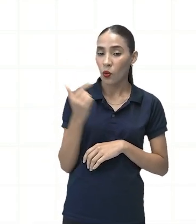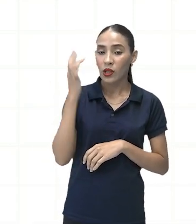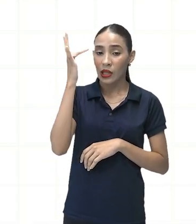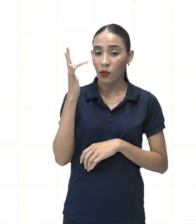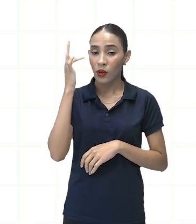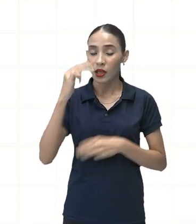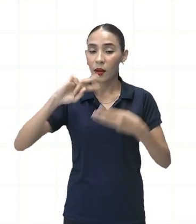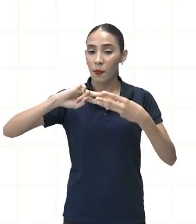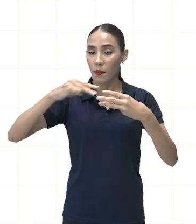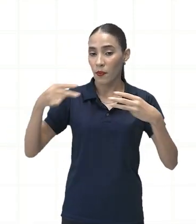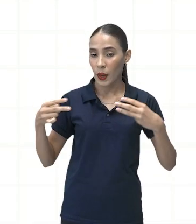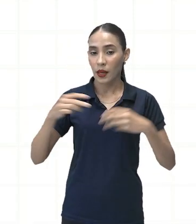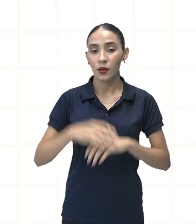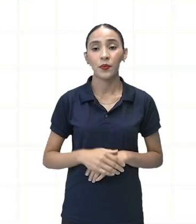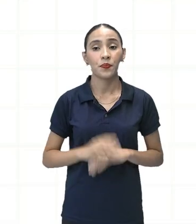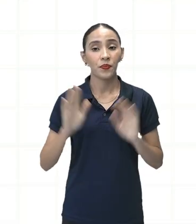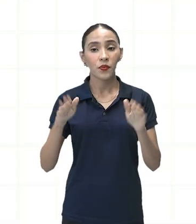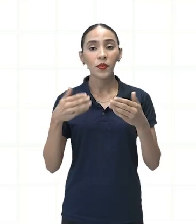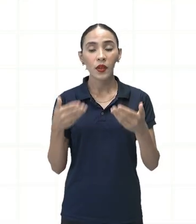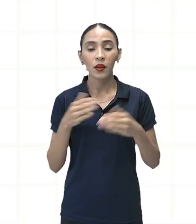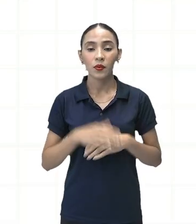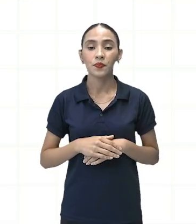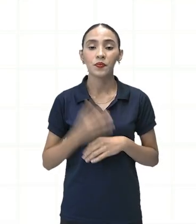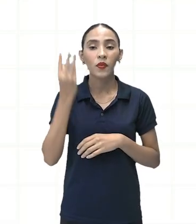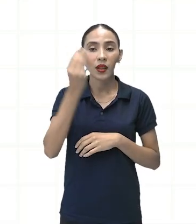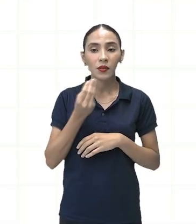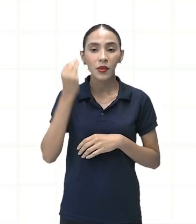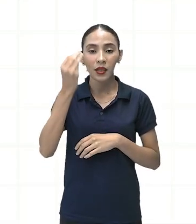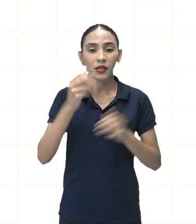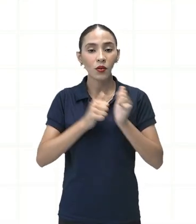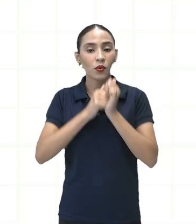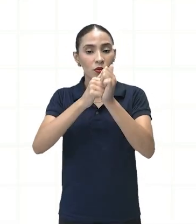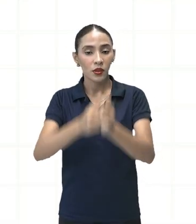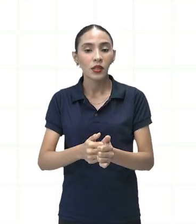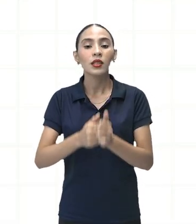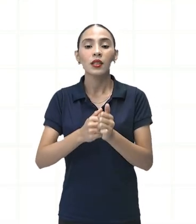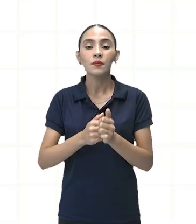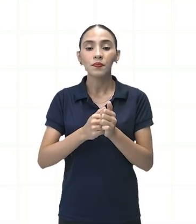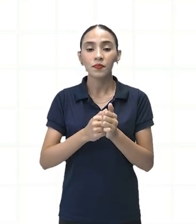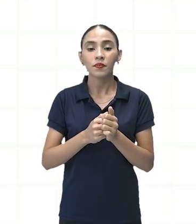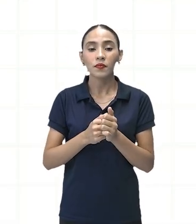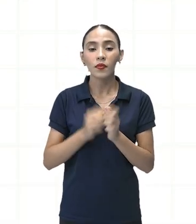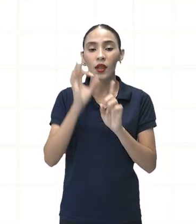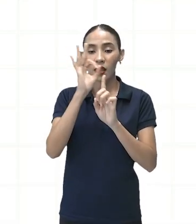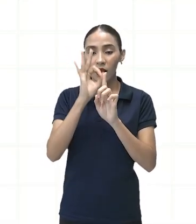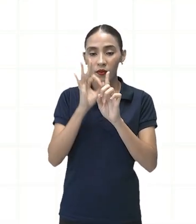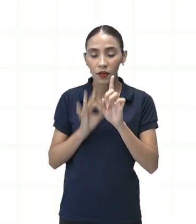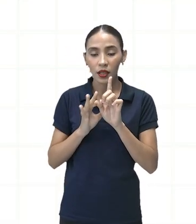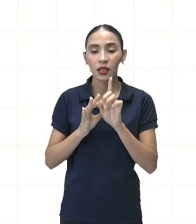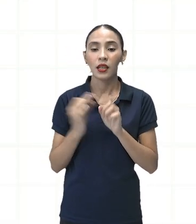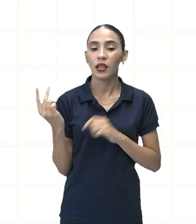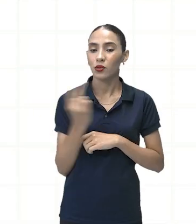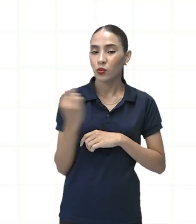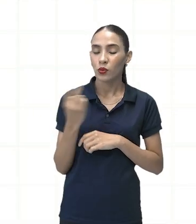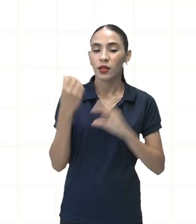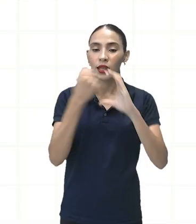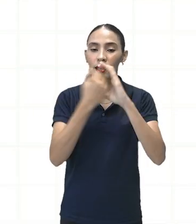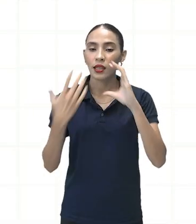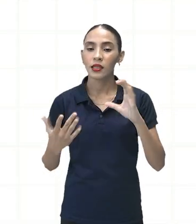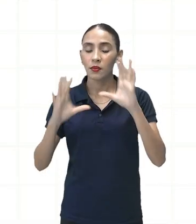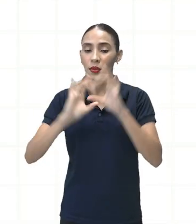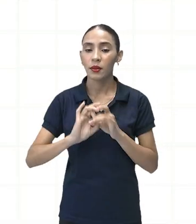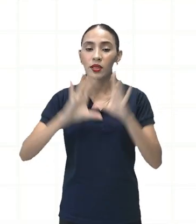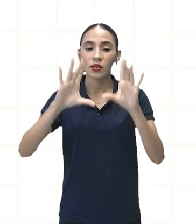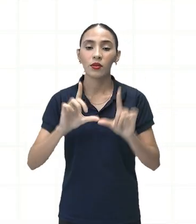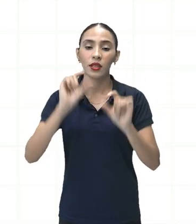Mendel. Assim, os experimentos conduzidos com essas ervilhas para as duas características